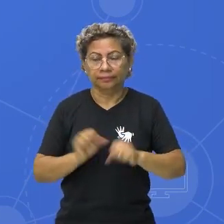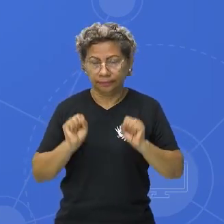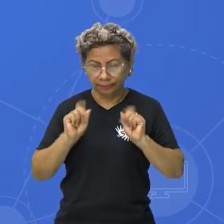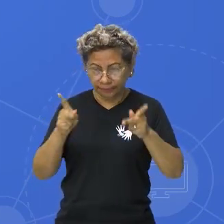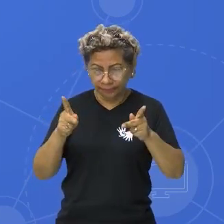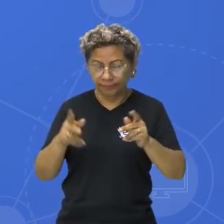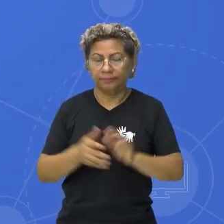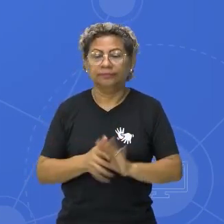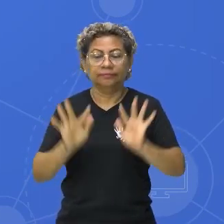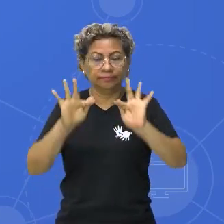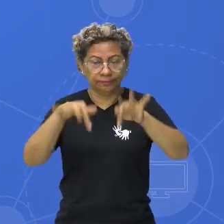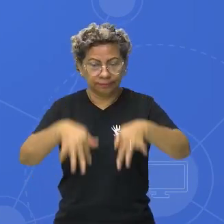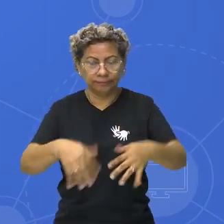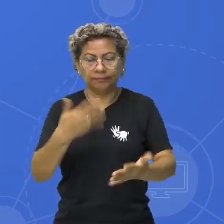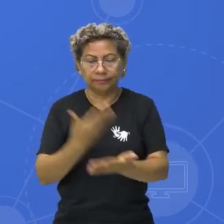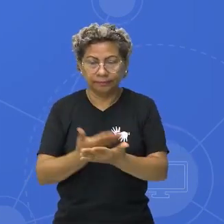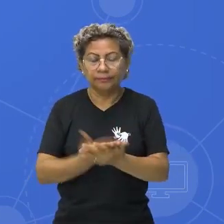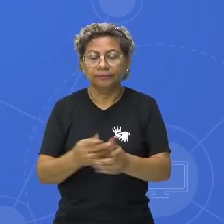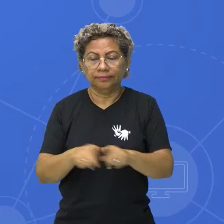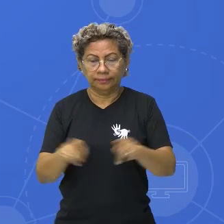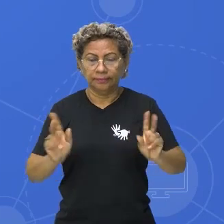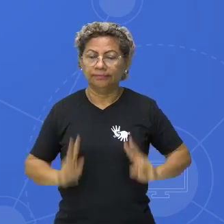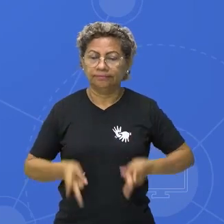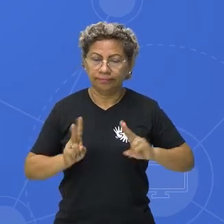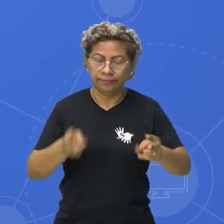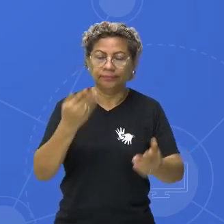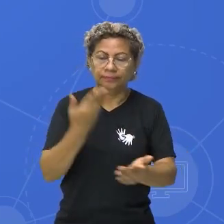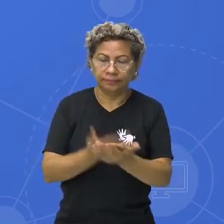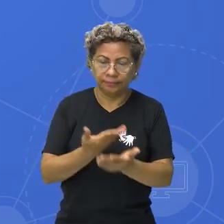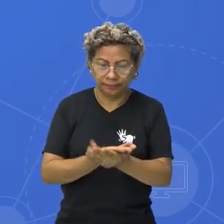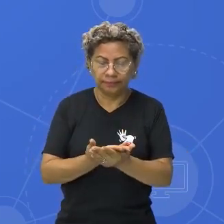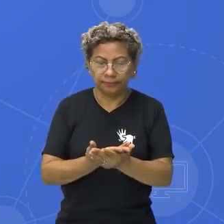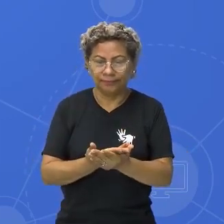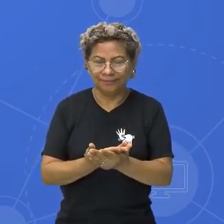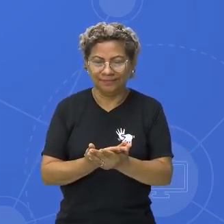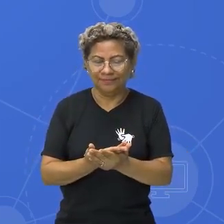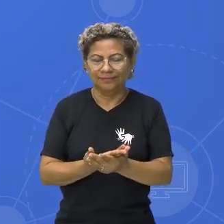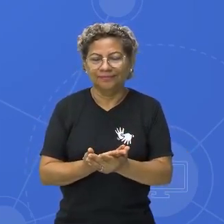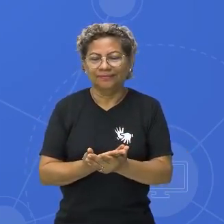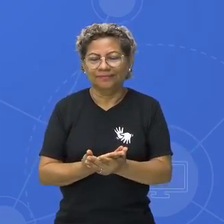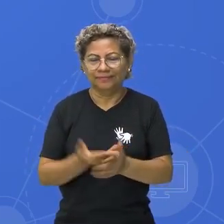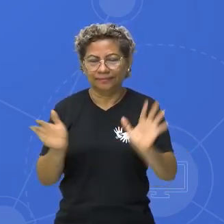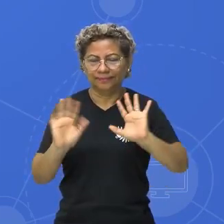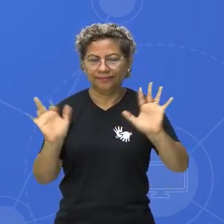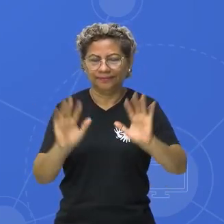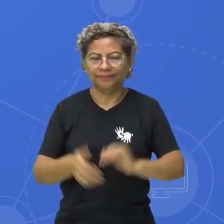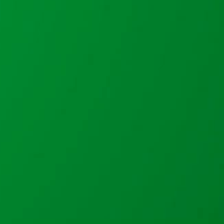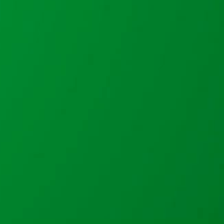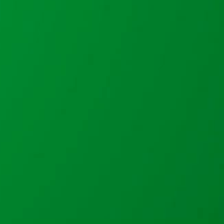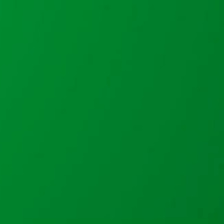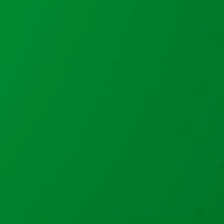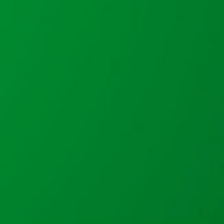parte da nossa aula, mas vamos continuar aí as nossas aulas do Aula em Casa. Até mais!